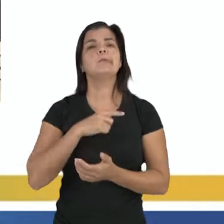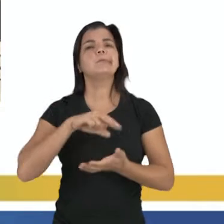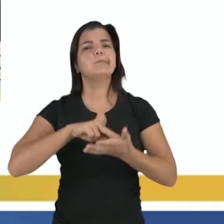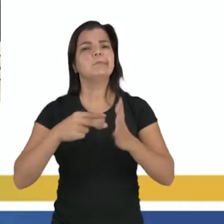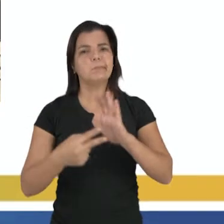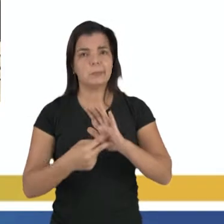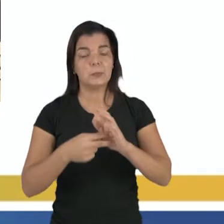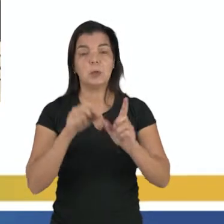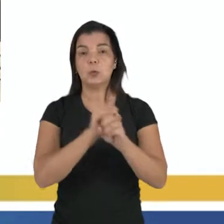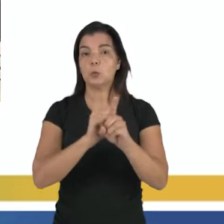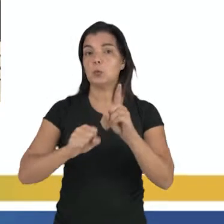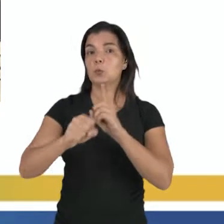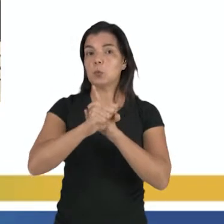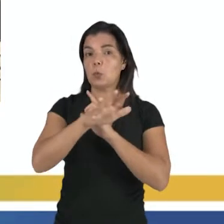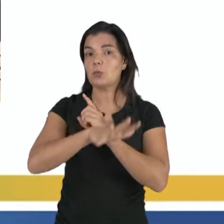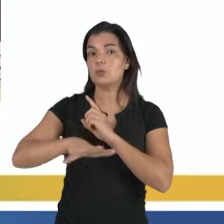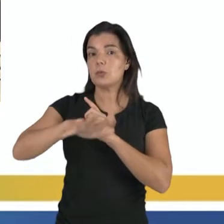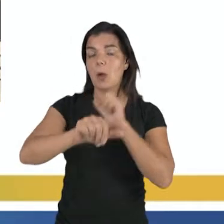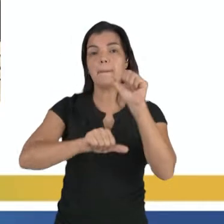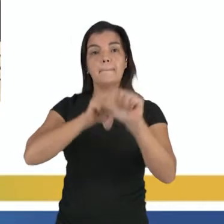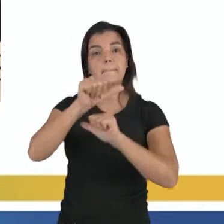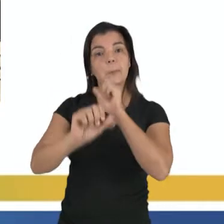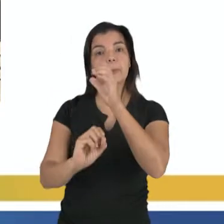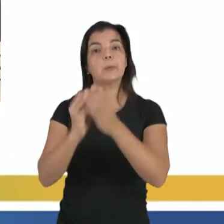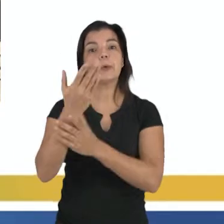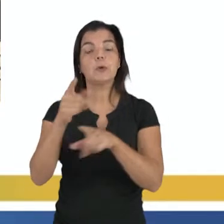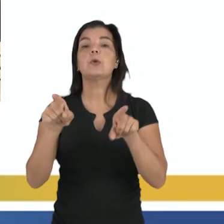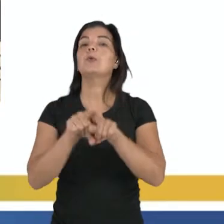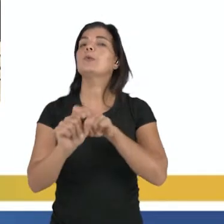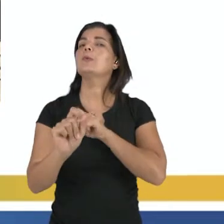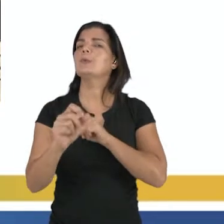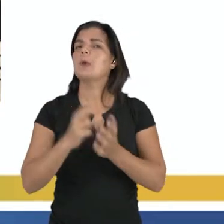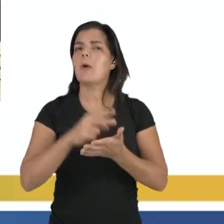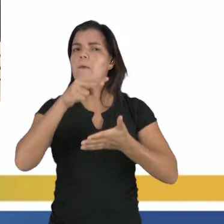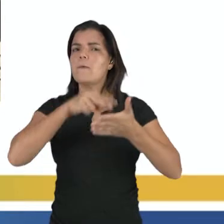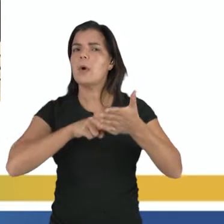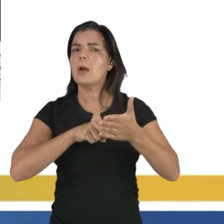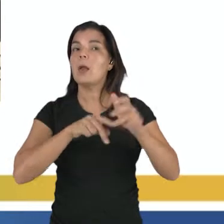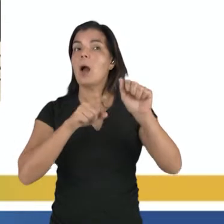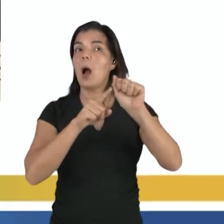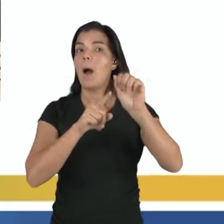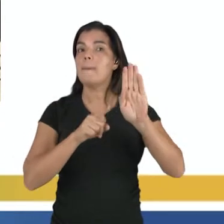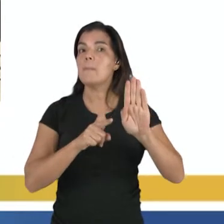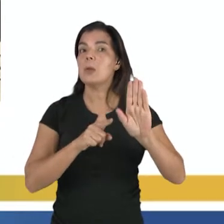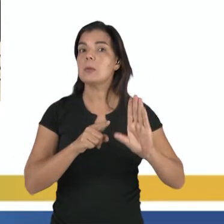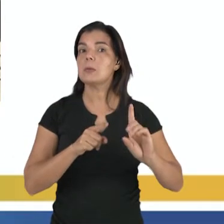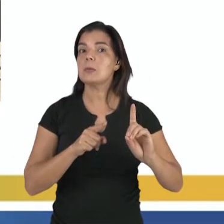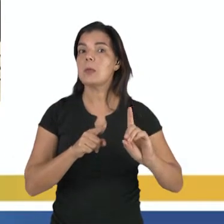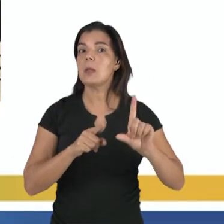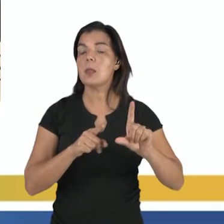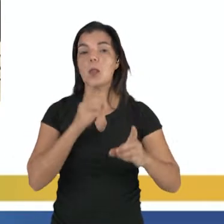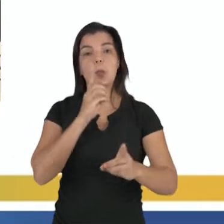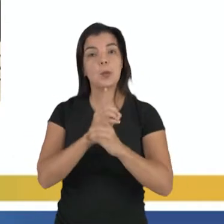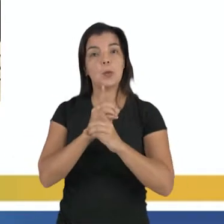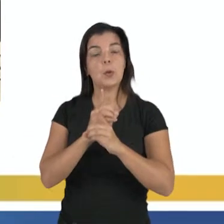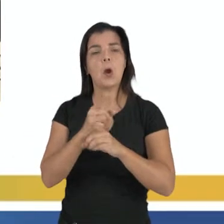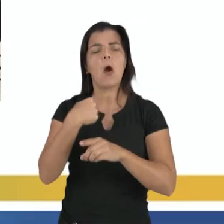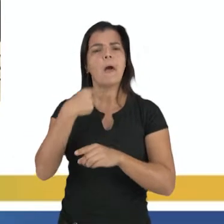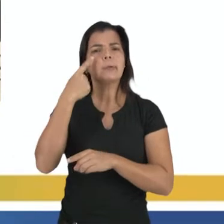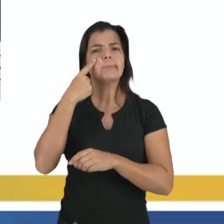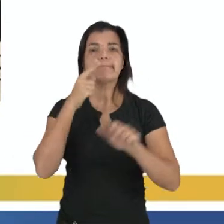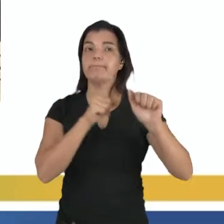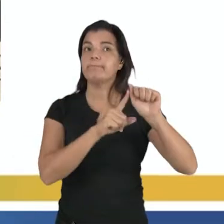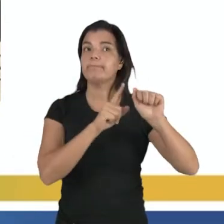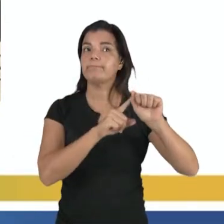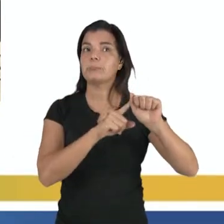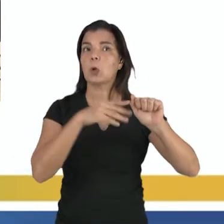ver a questão socioespaciais, essas mudanças que ocorreram, você já vai ler as opções com uma ideia do que você vai encontrar. Aí você vai para a